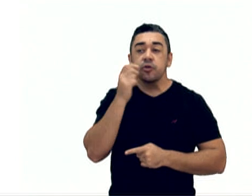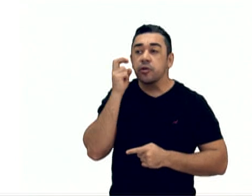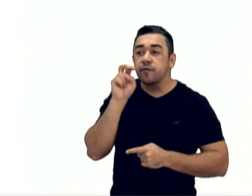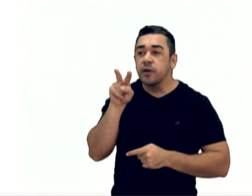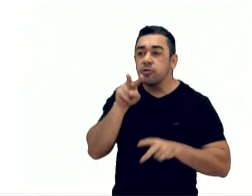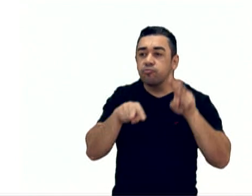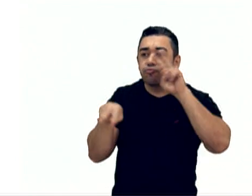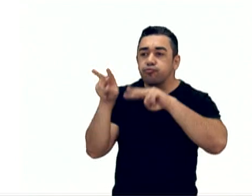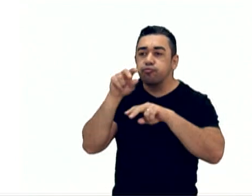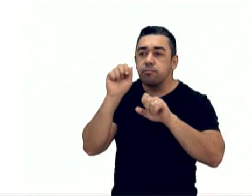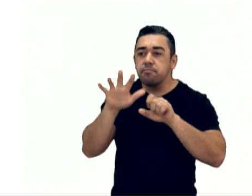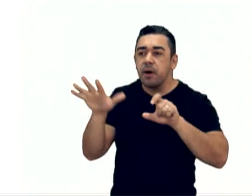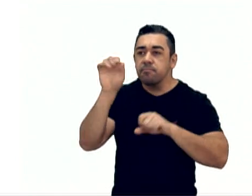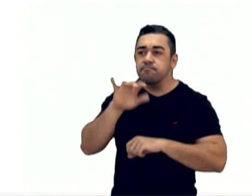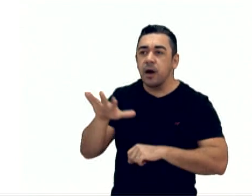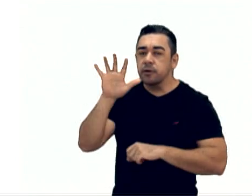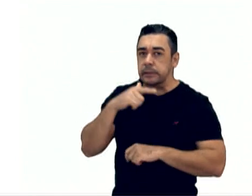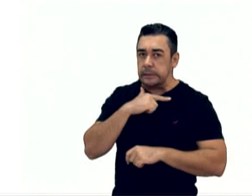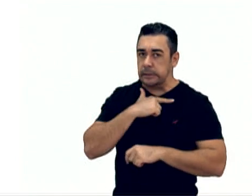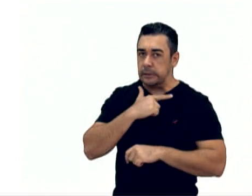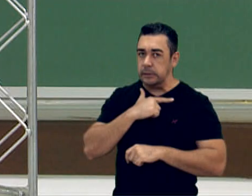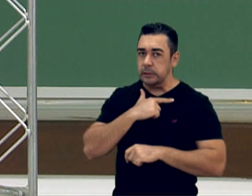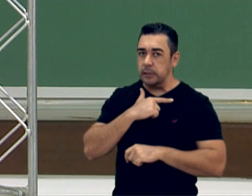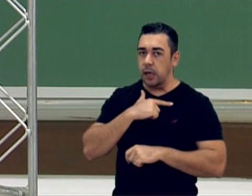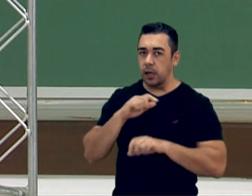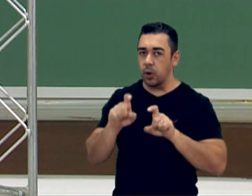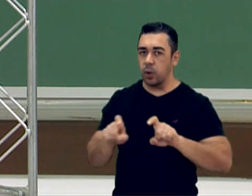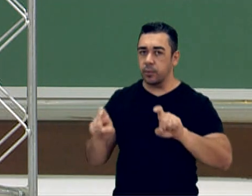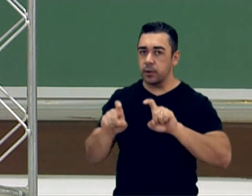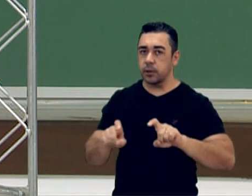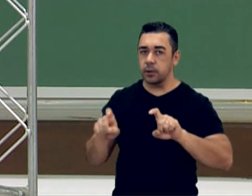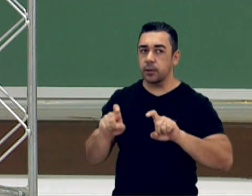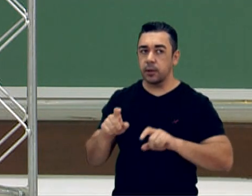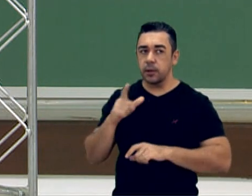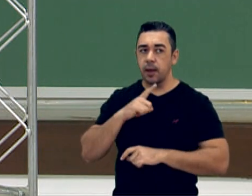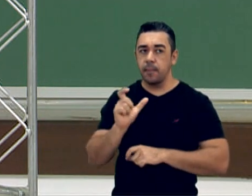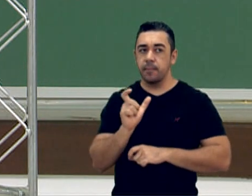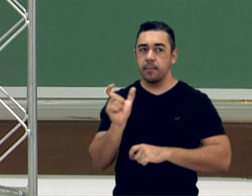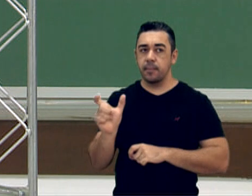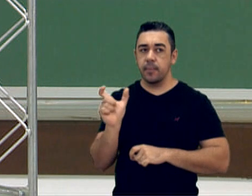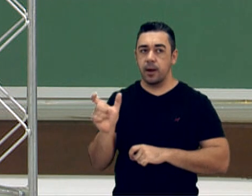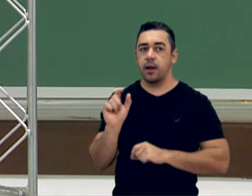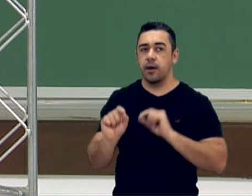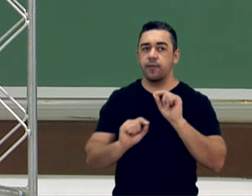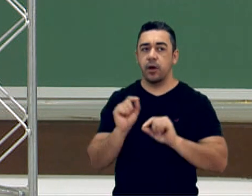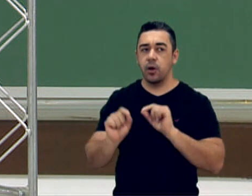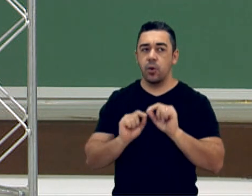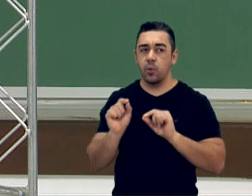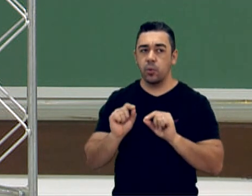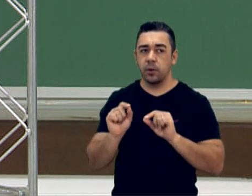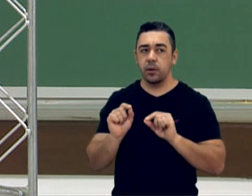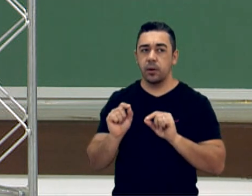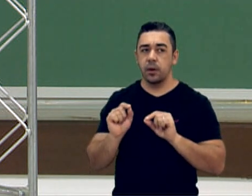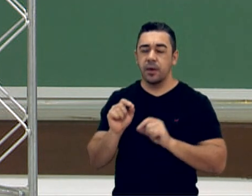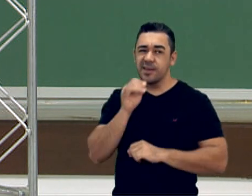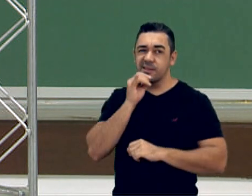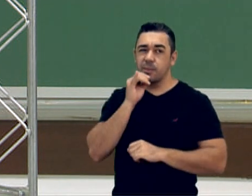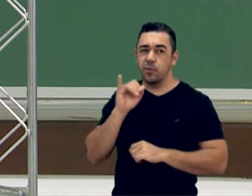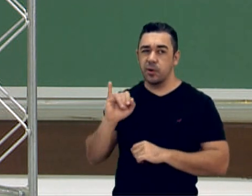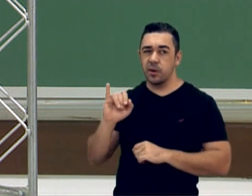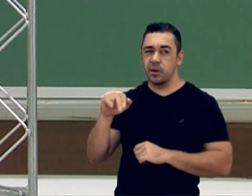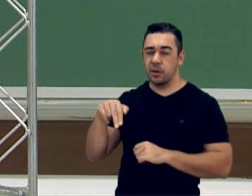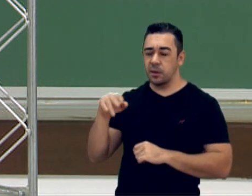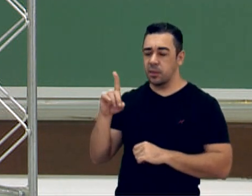figuras indecentes no computador. Quando a gente usa a palavrinha dirty, ela tem um sentido aqui de